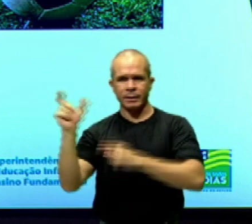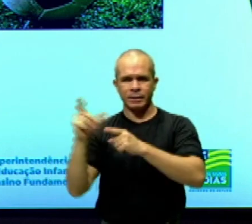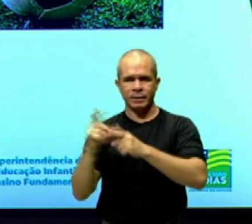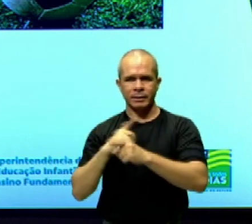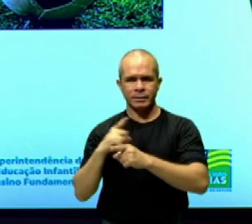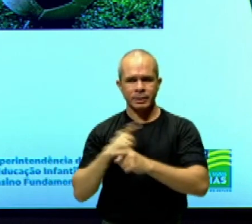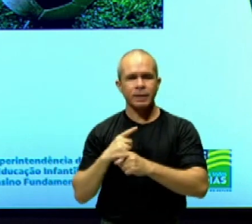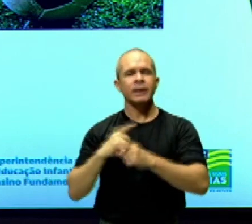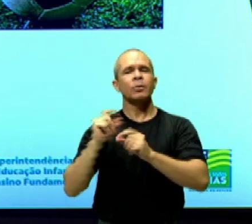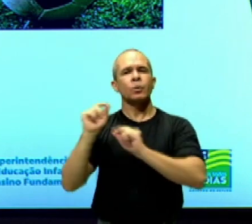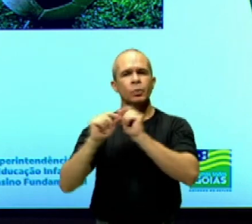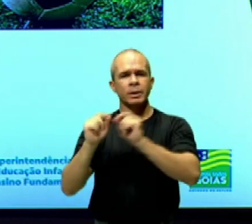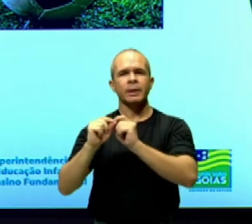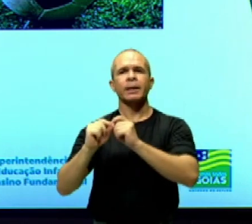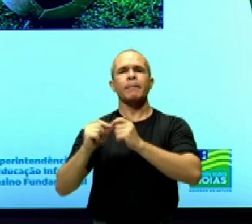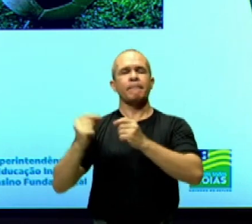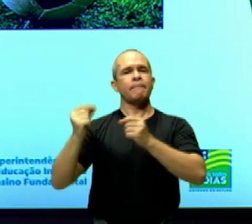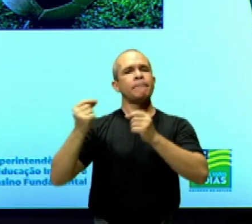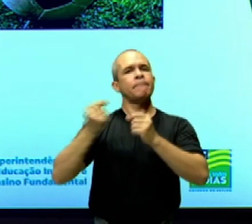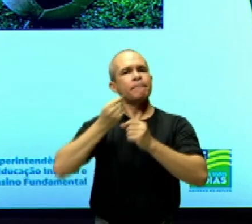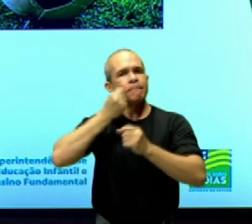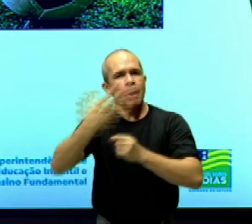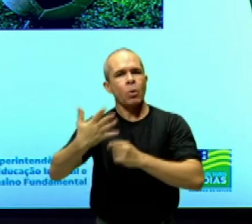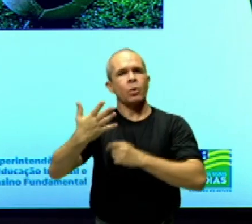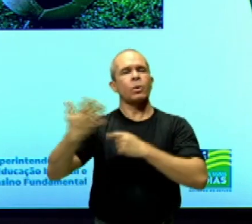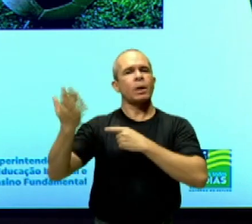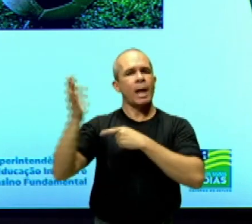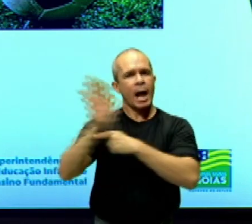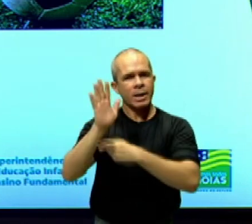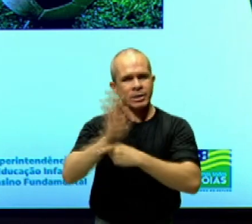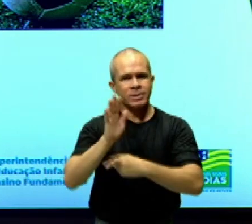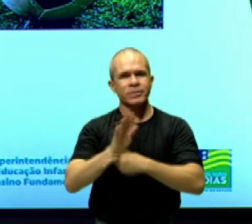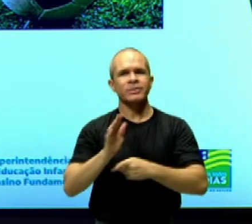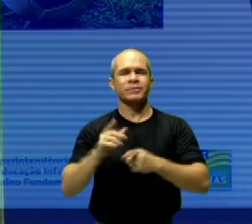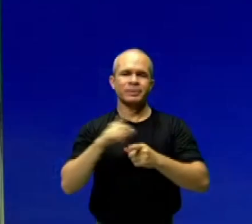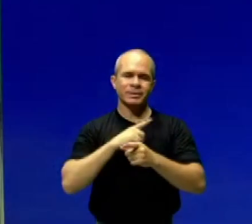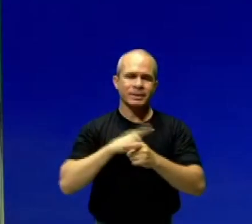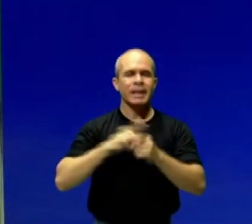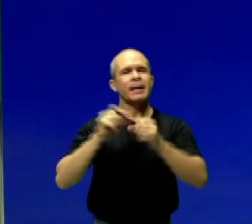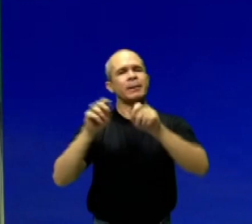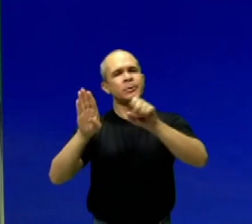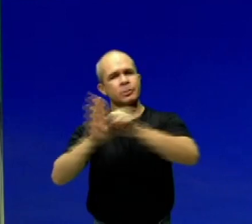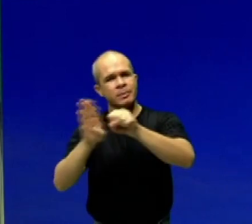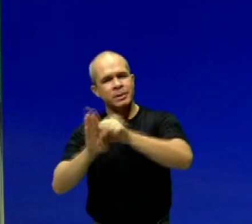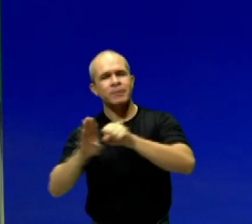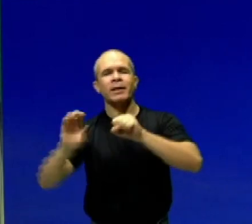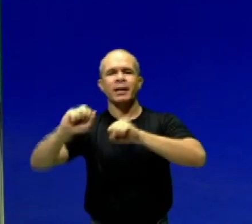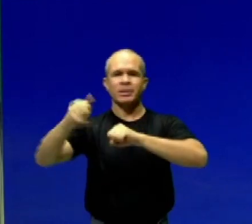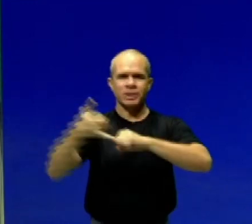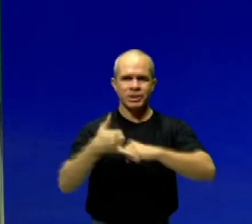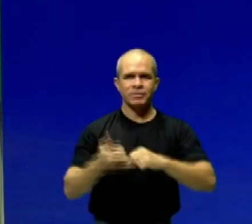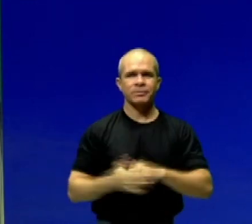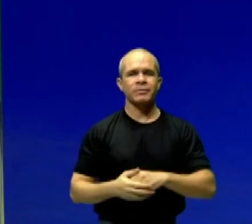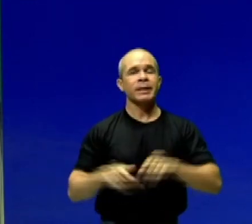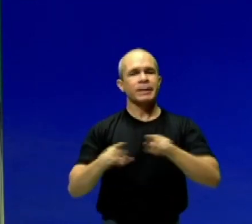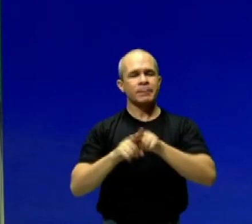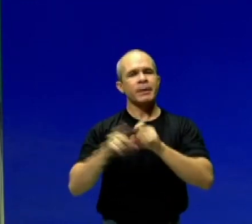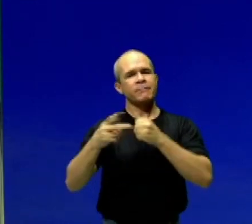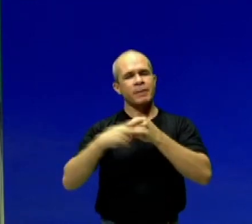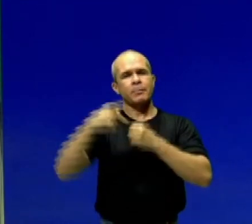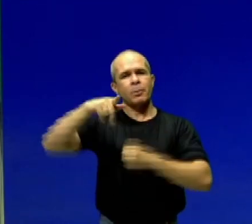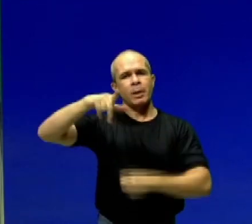está caracterizando o substantivo. Que o caracteriza o substantivo é o quê? O adjetivo. E play, o verbo,